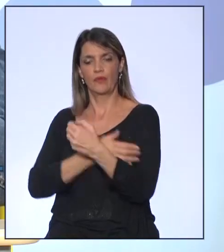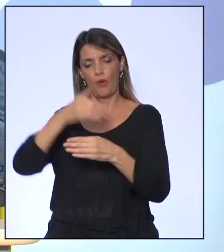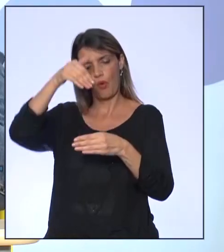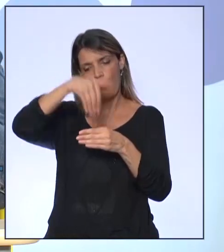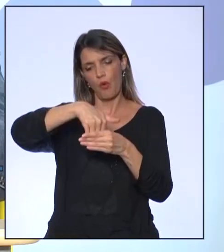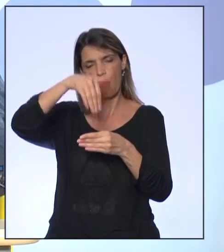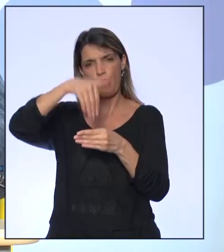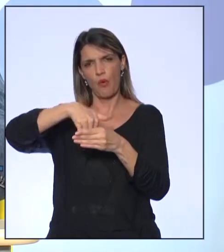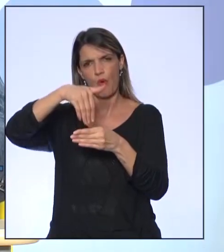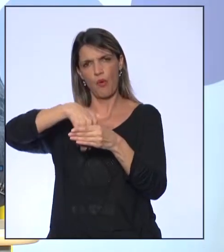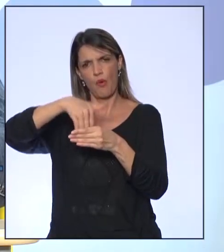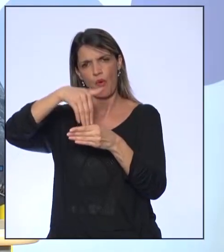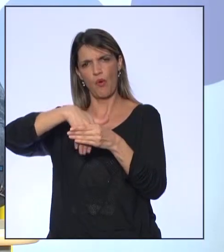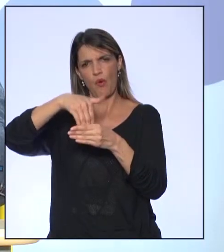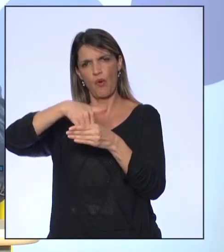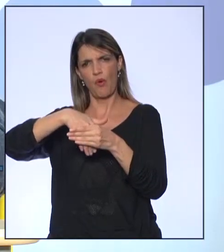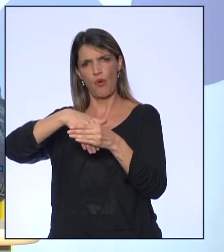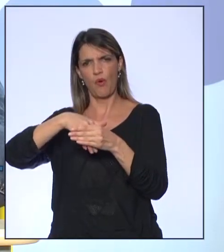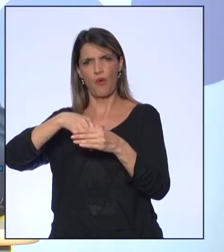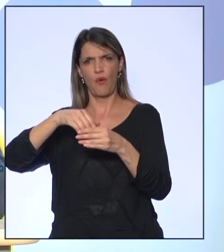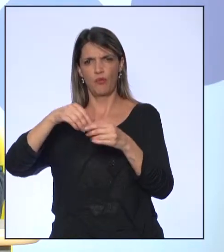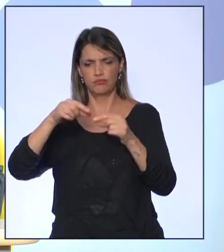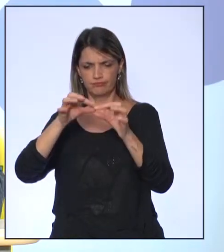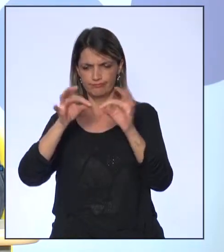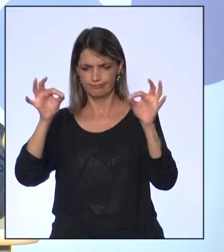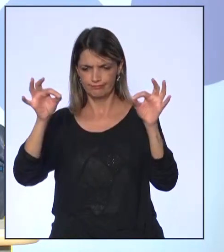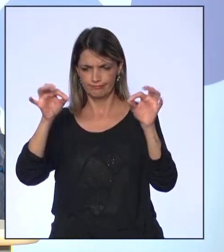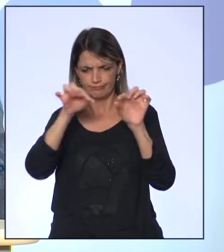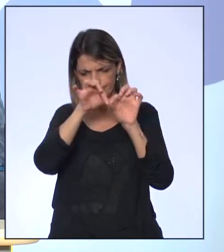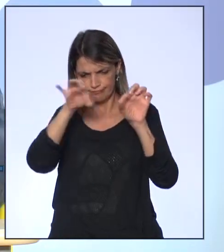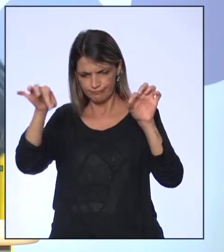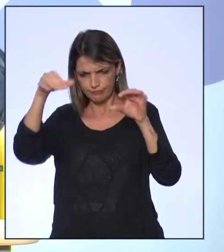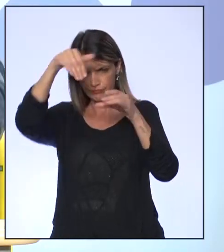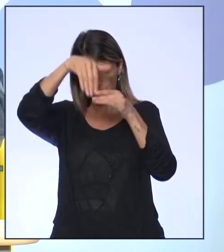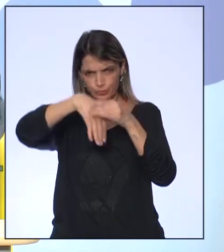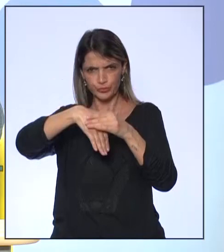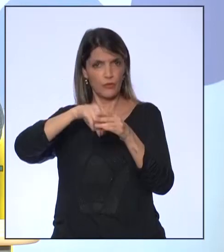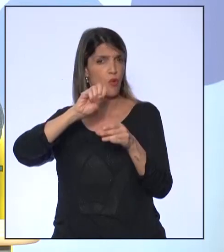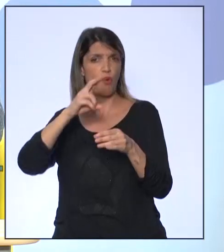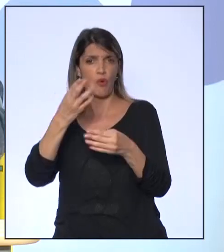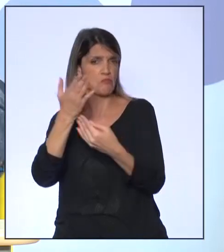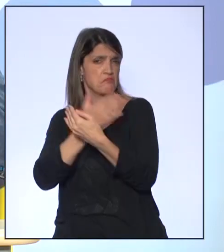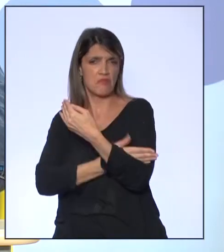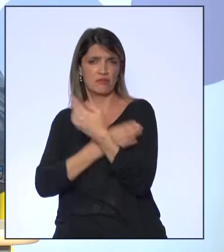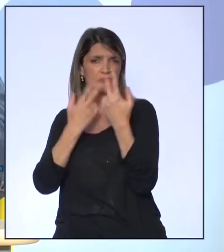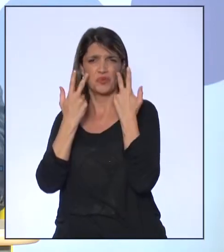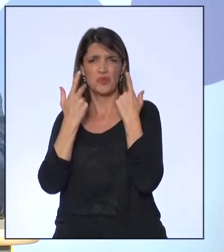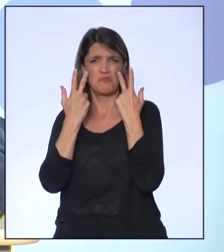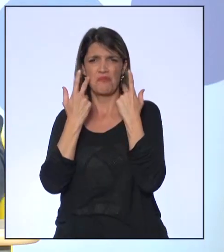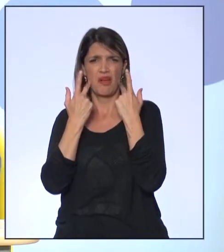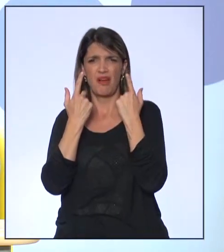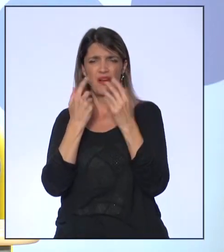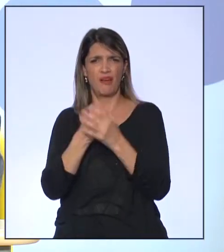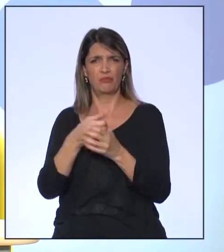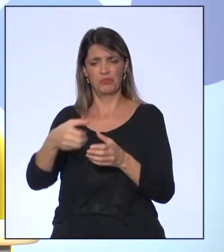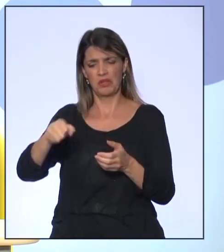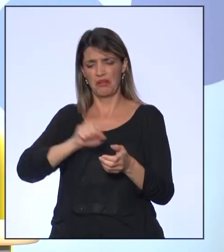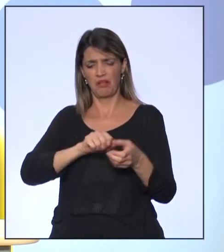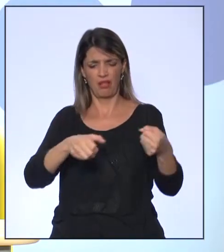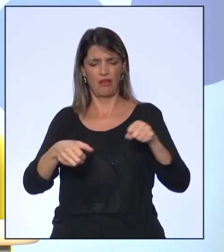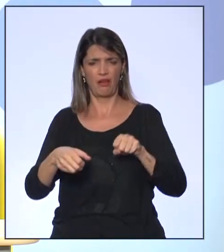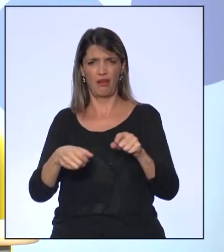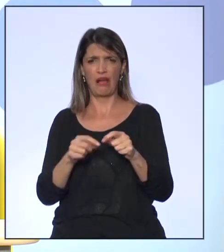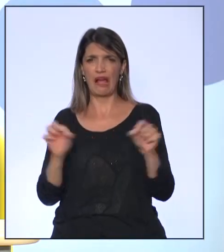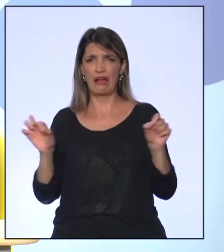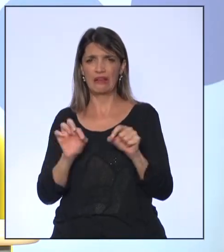né? De saquinhos, né? Pasta catálogo que a gente chama, ou você pode simplesmente colocar numa pasta normal, uma pasta de elástico, né? Pode criar